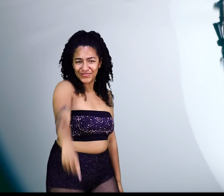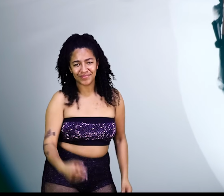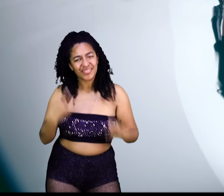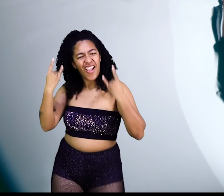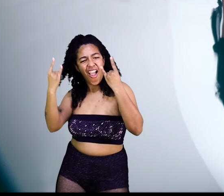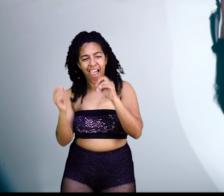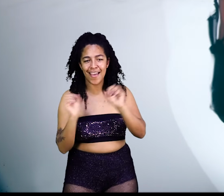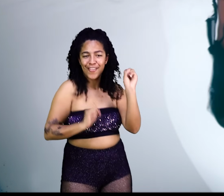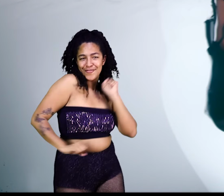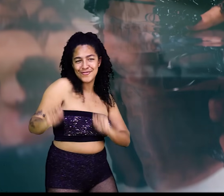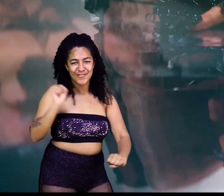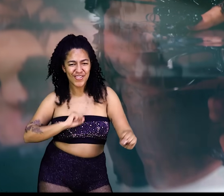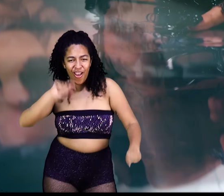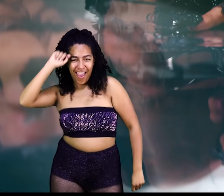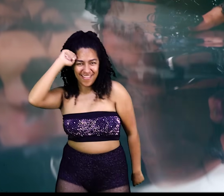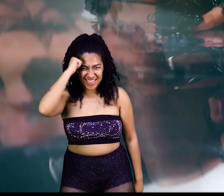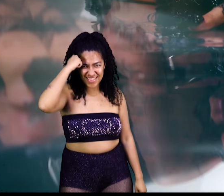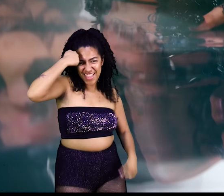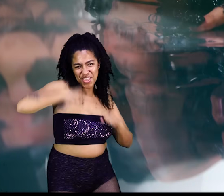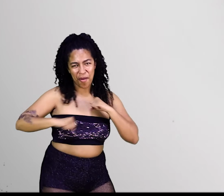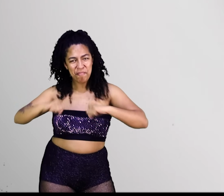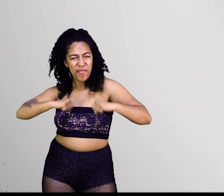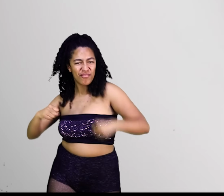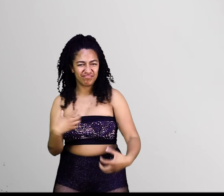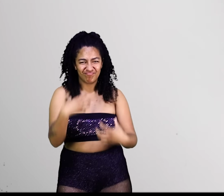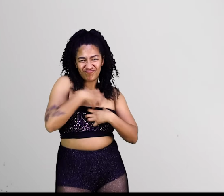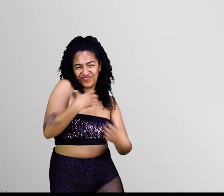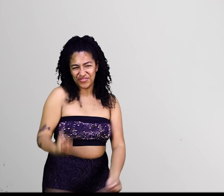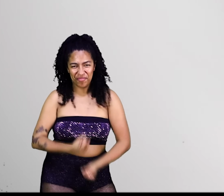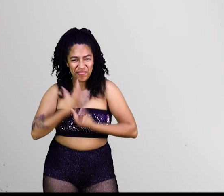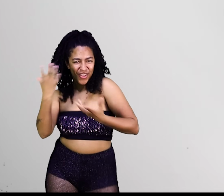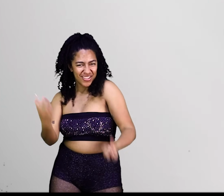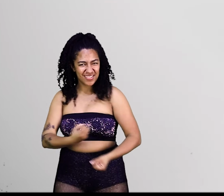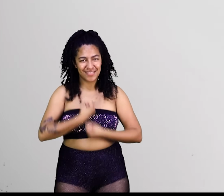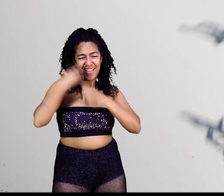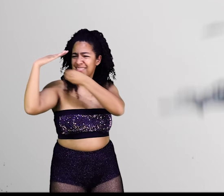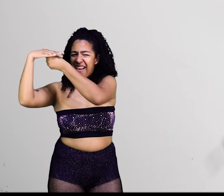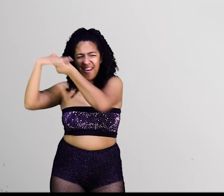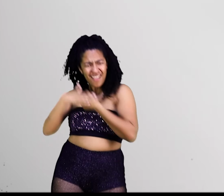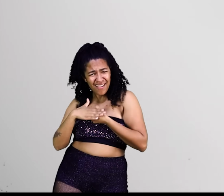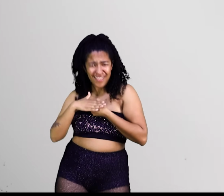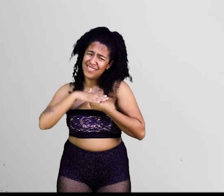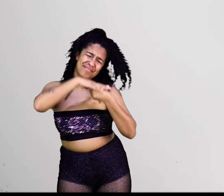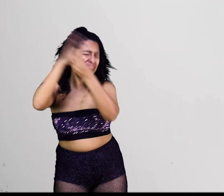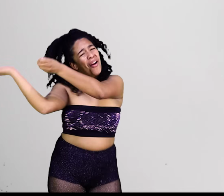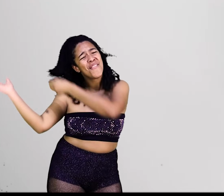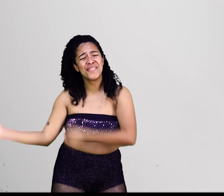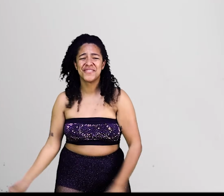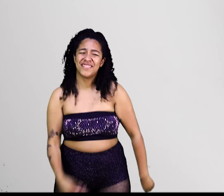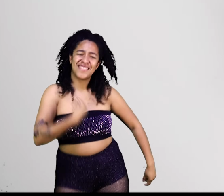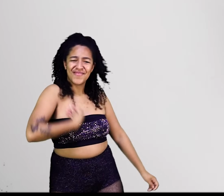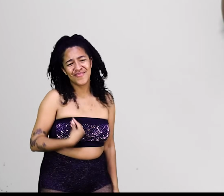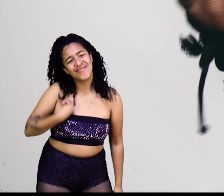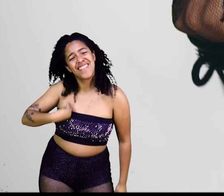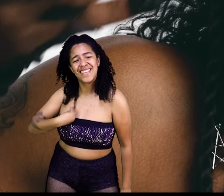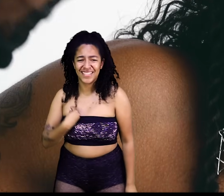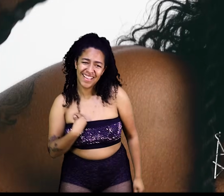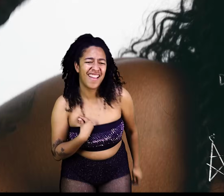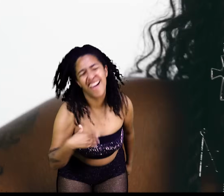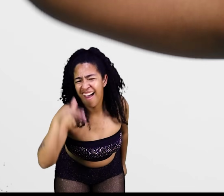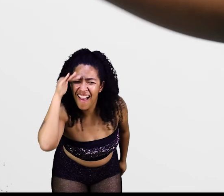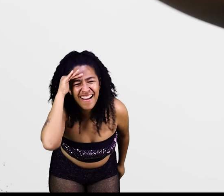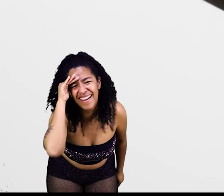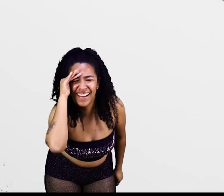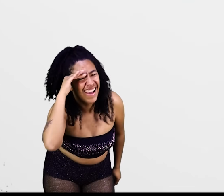esqueci. Rock e R&B, sigo o beat, falo, canto que senti. Me subestimam, desde sempre eu tô aqui. Falar